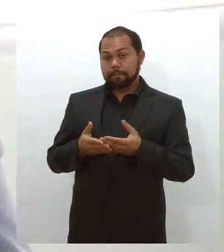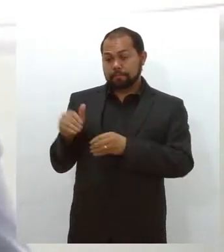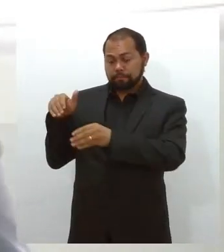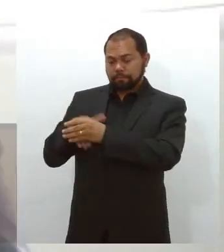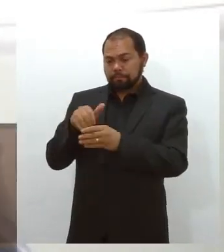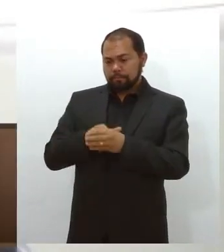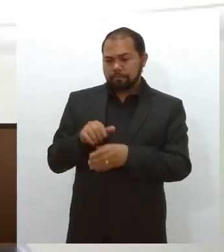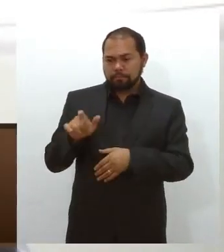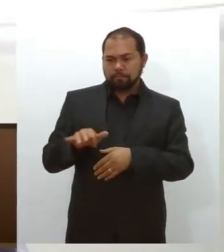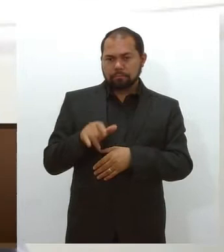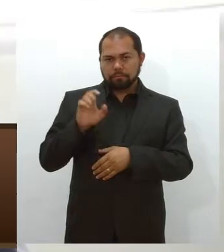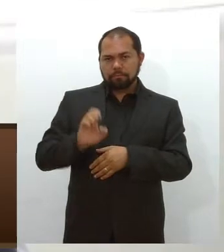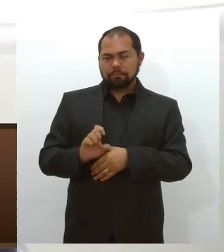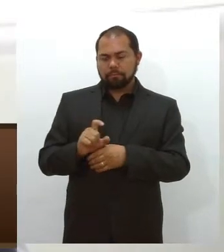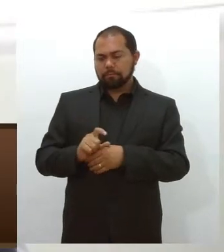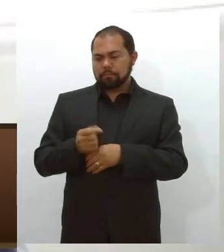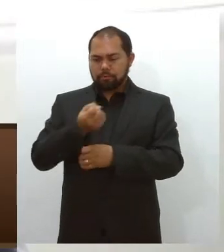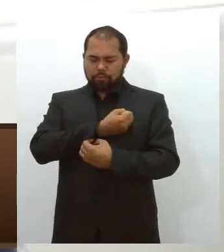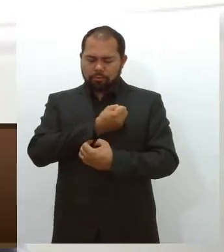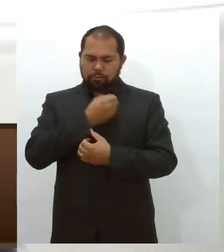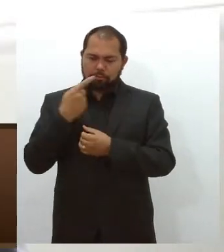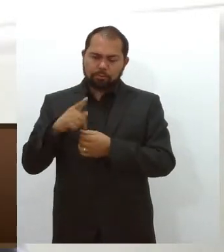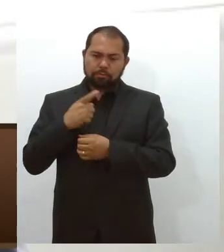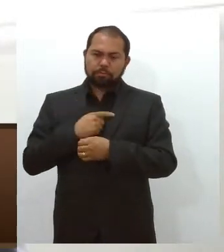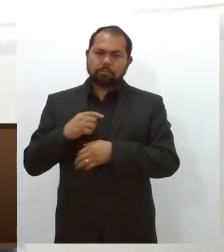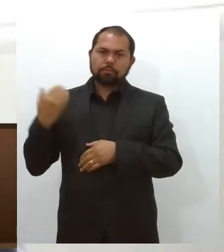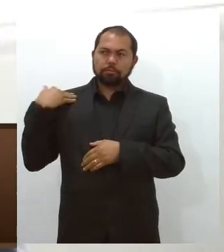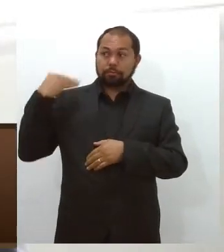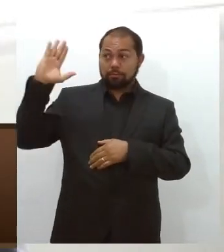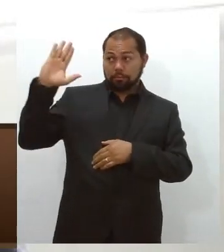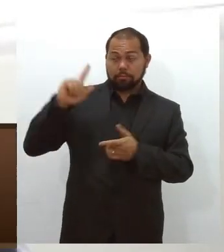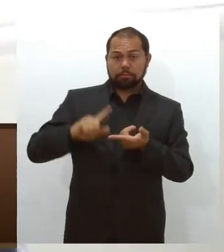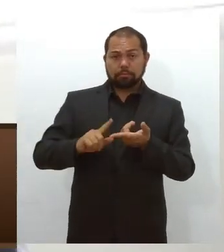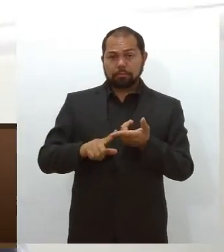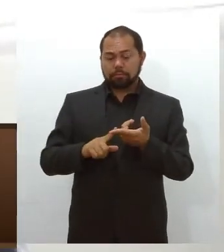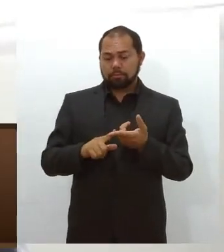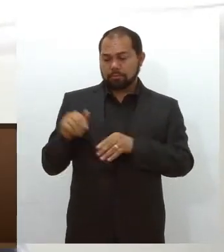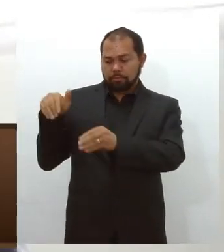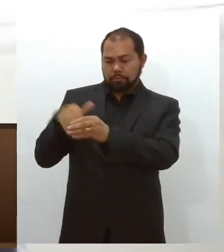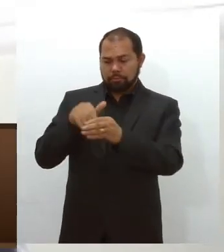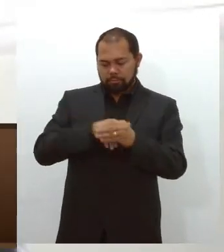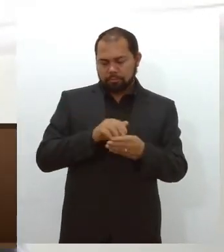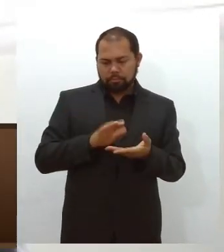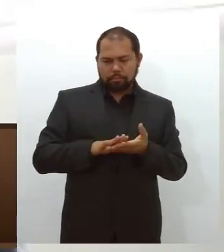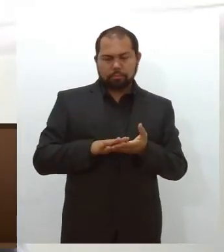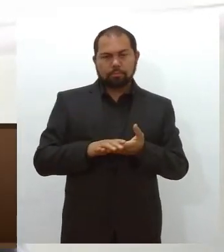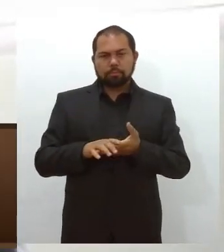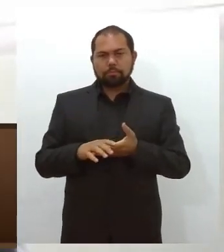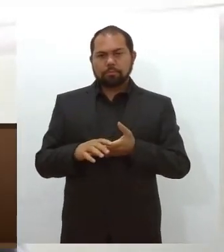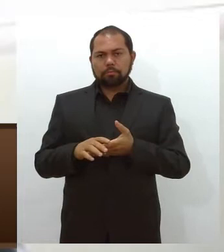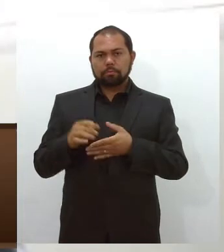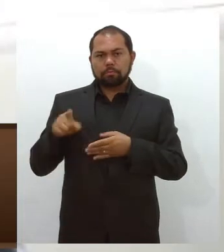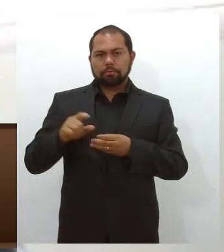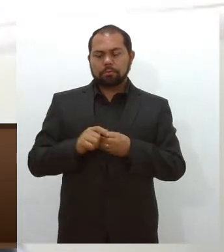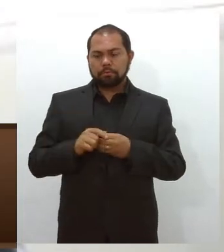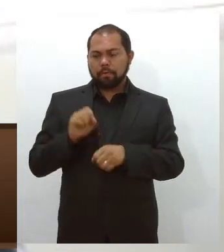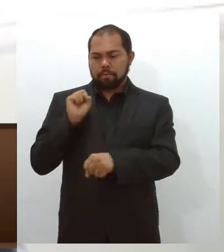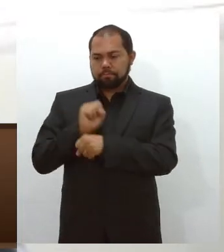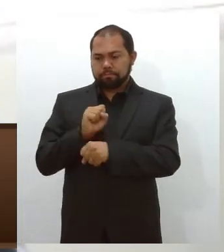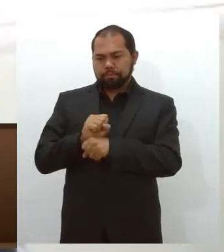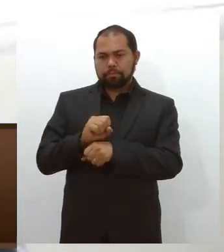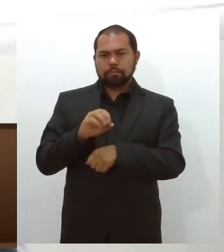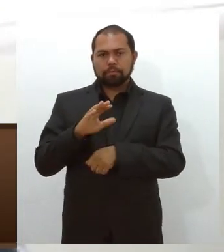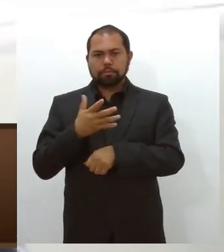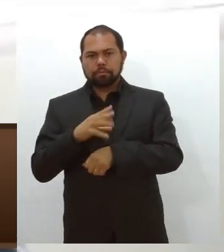do seu candidato e a urna eletrônica, ela vai aguardar em torno de